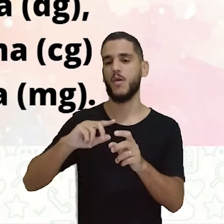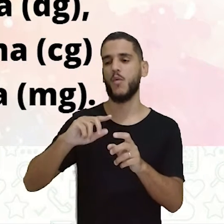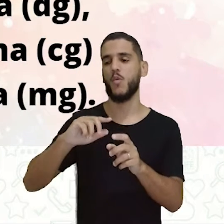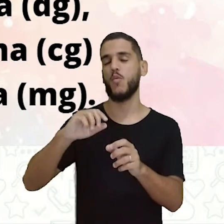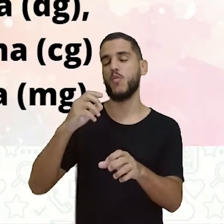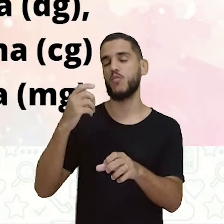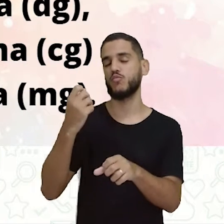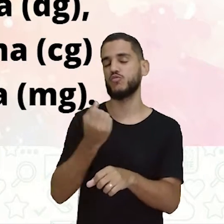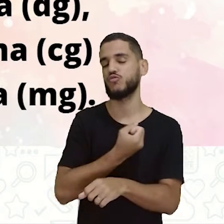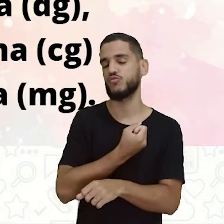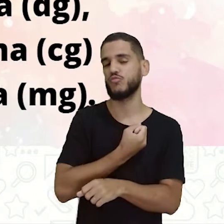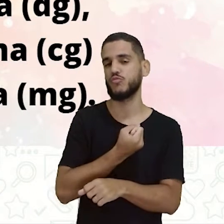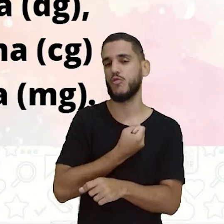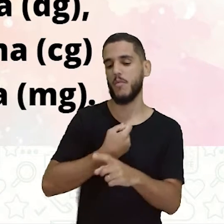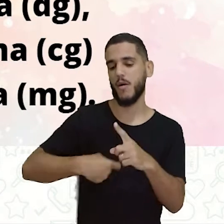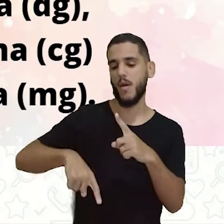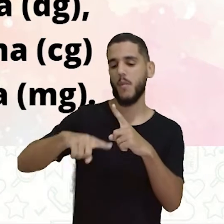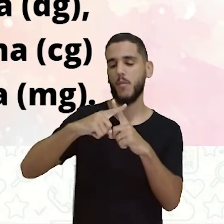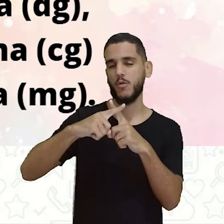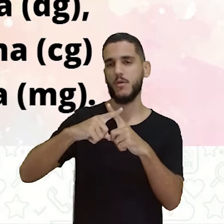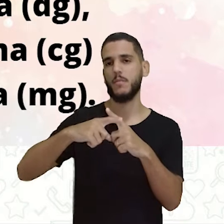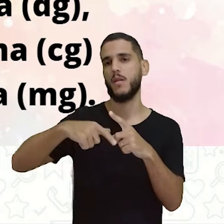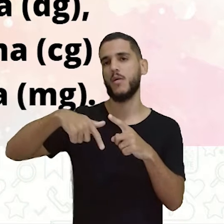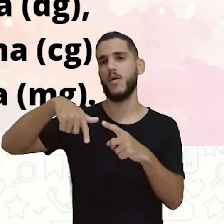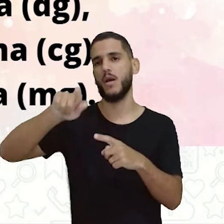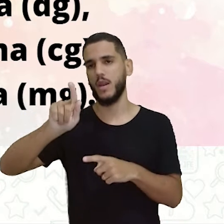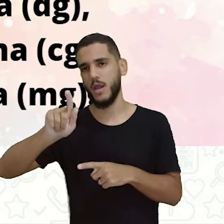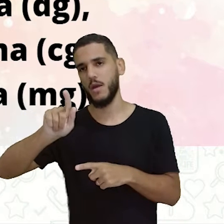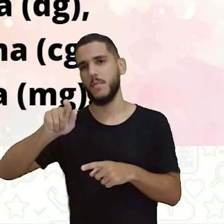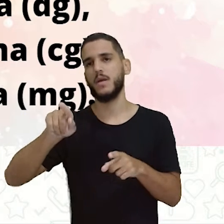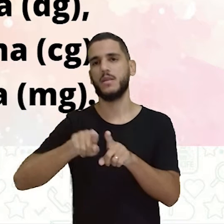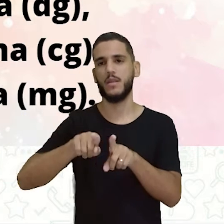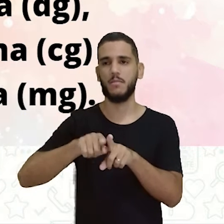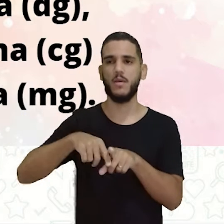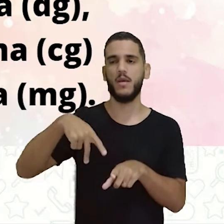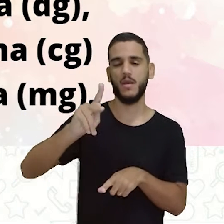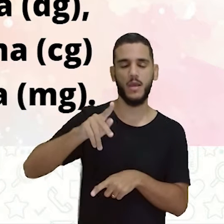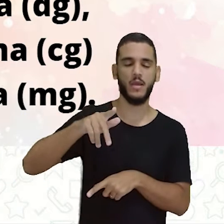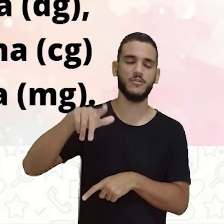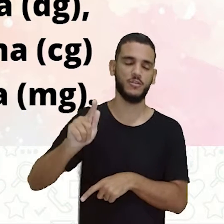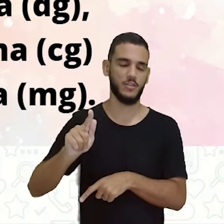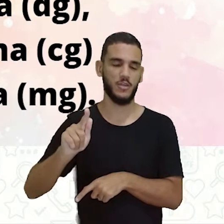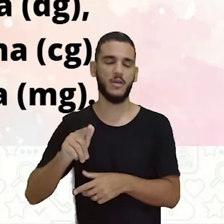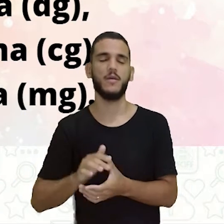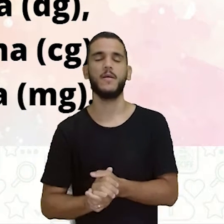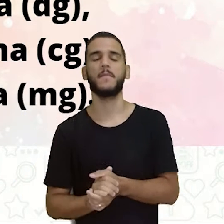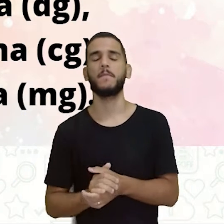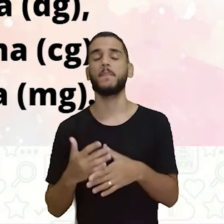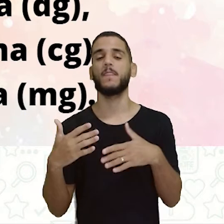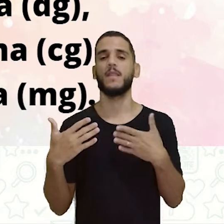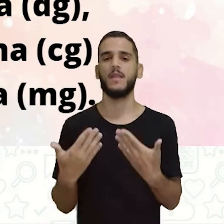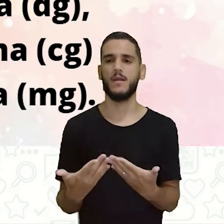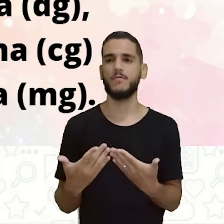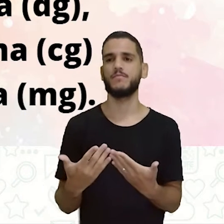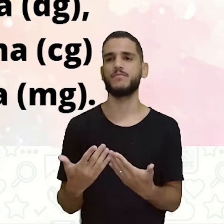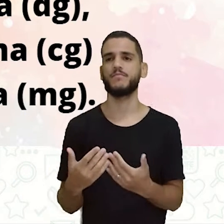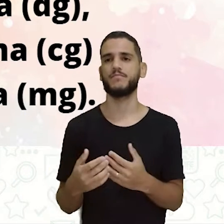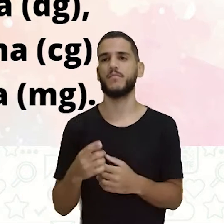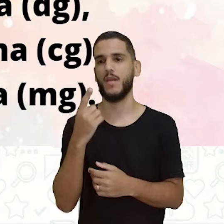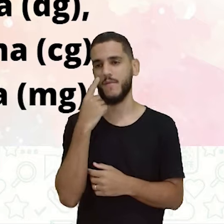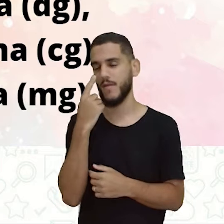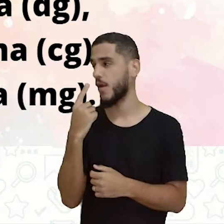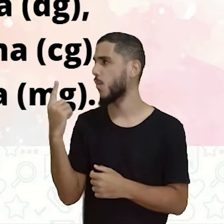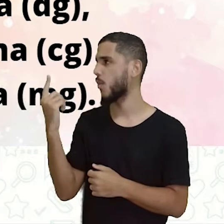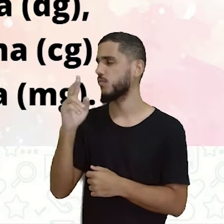e os submúltiplos do grama, né, que vai ali os submúltiplos, né, o decigrama, centigrama,